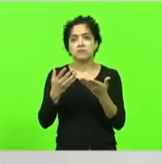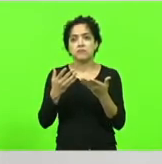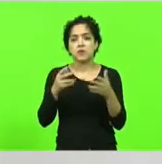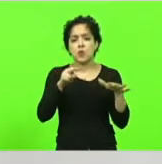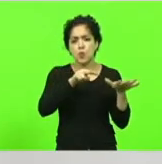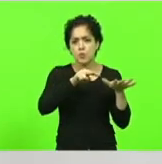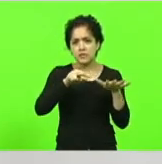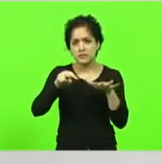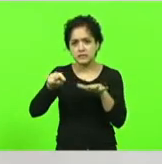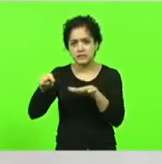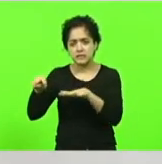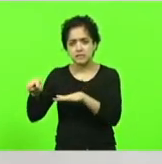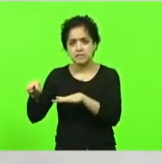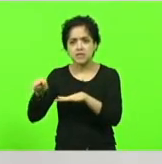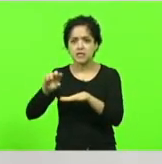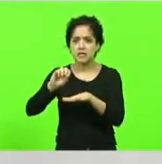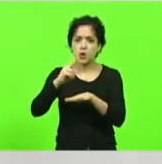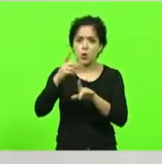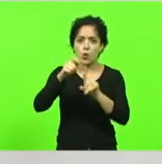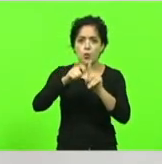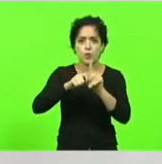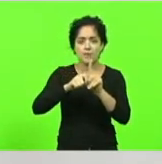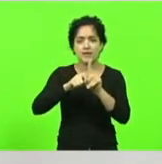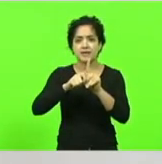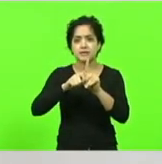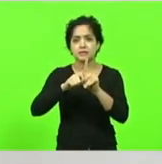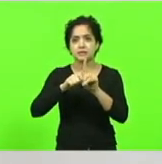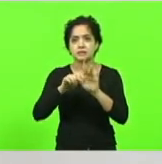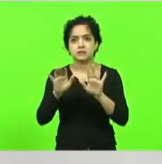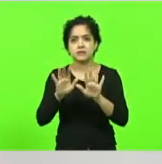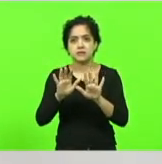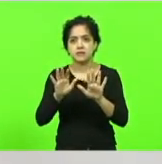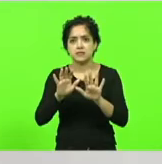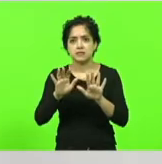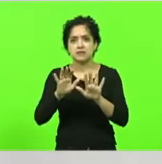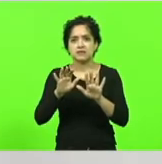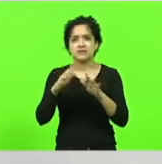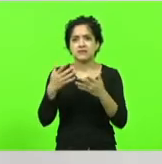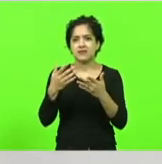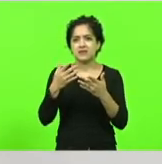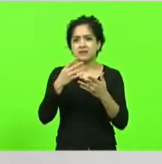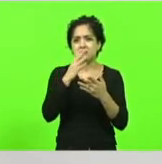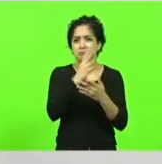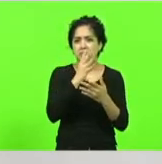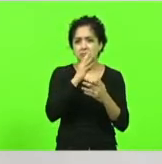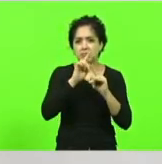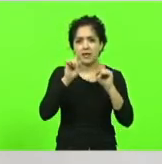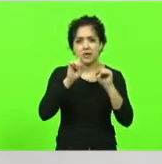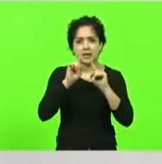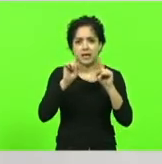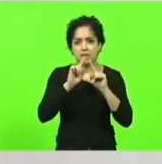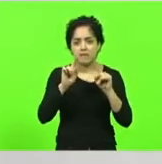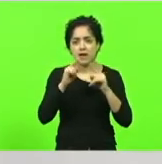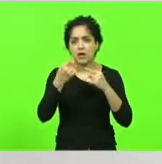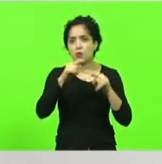semana ou um mês sem bater nesse governo. É impossível para mim fazer